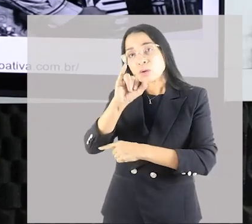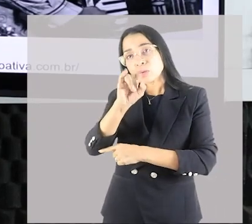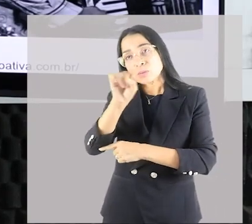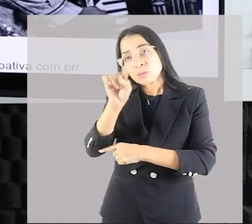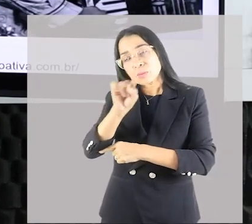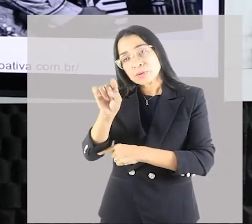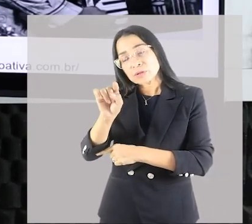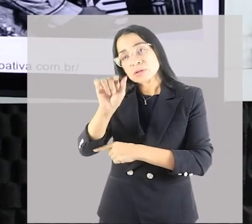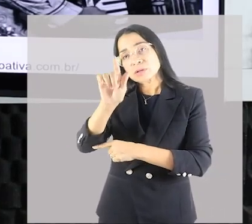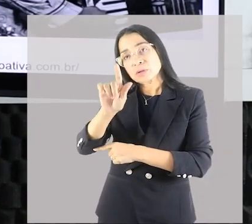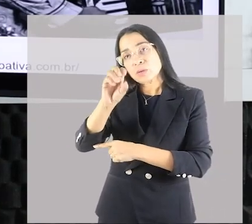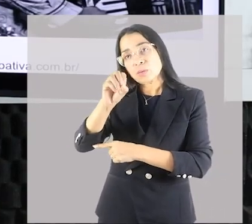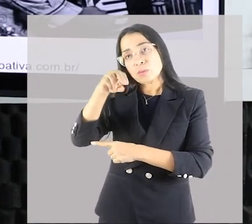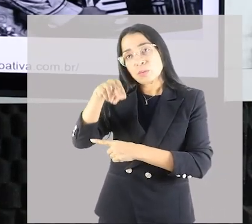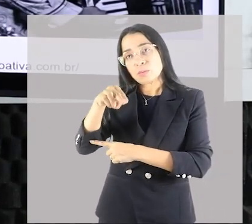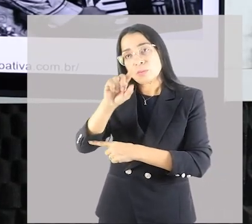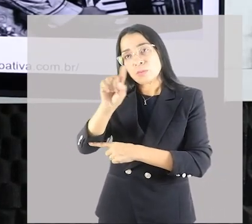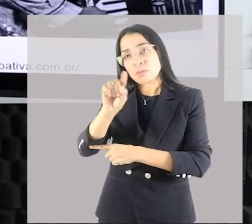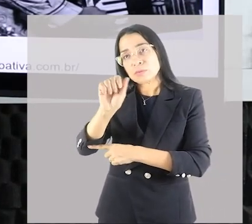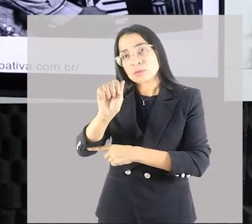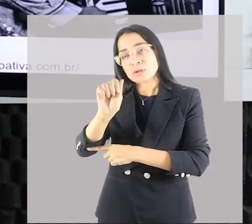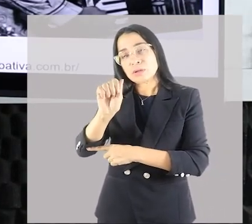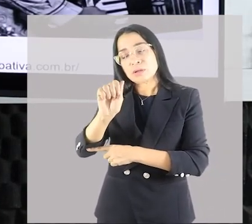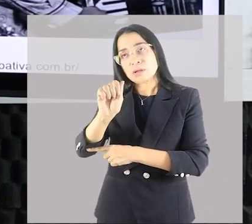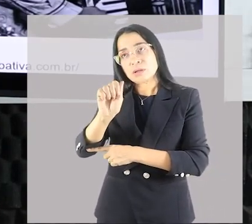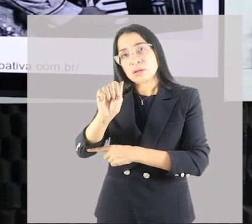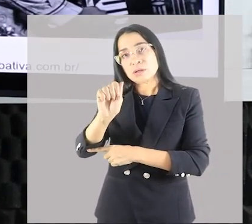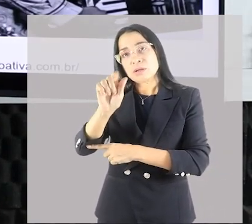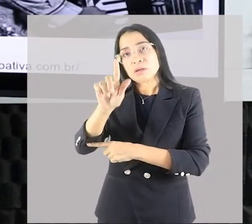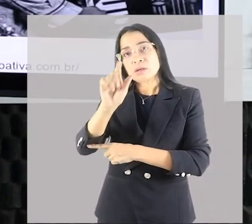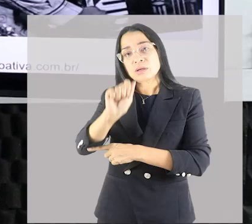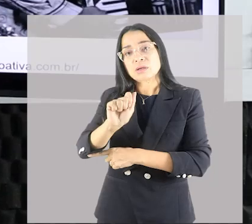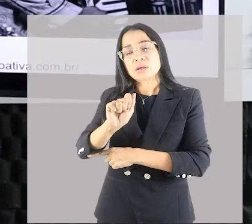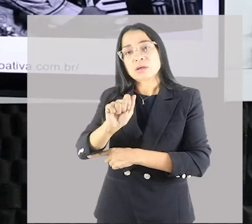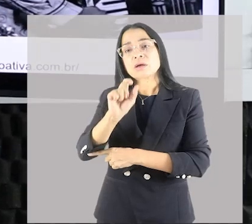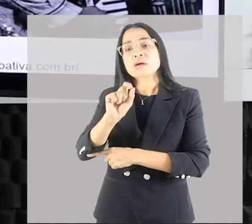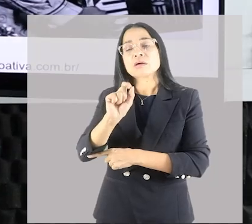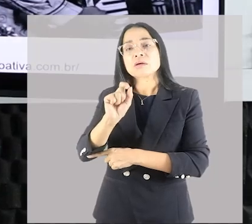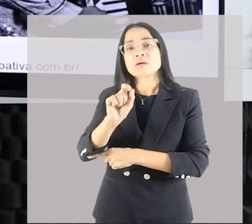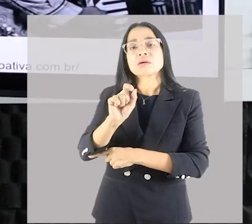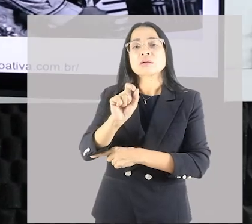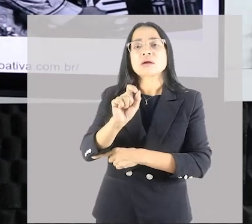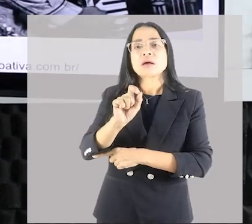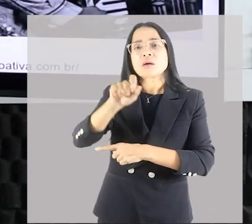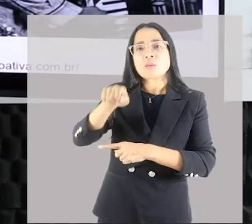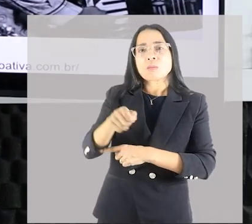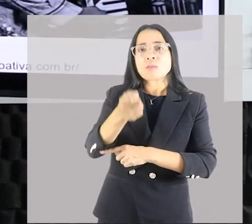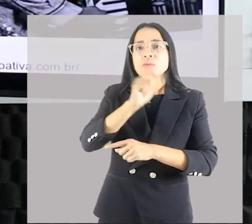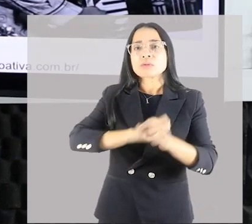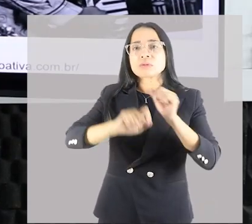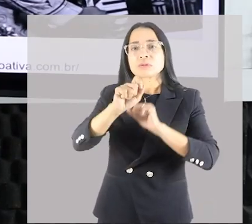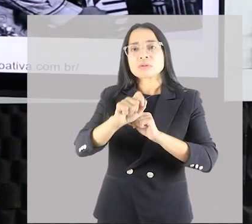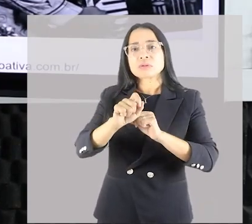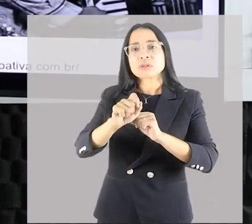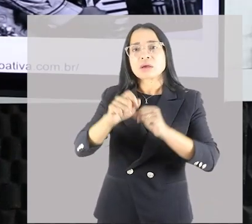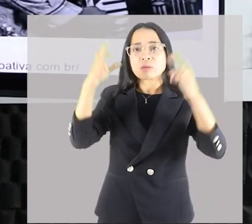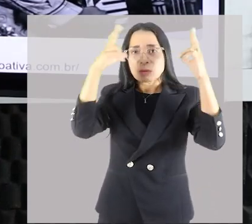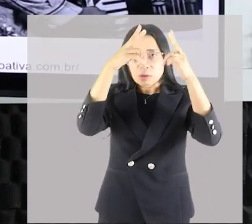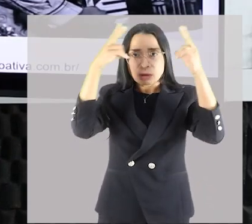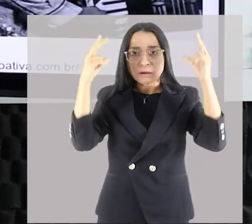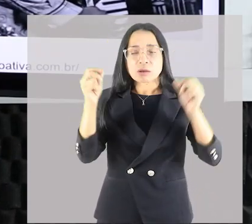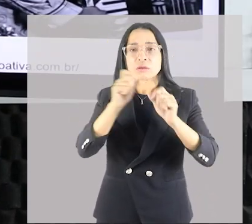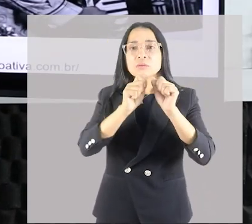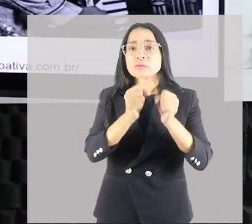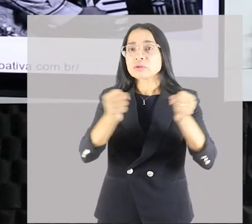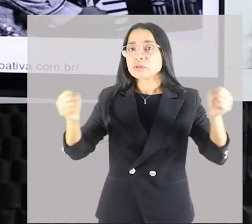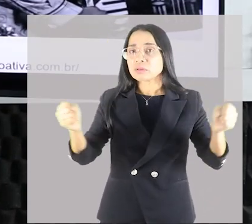expoente dessa tradição, dessa música regional, tá, do Nordeste. Foi o que